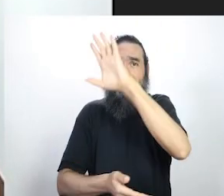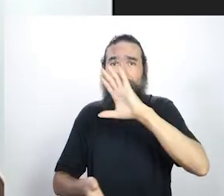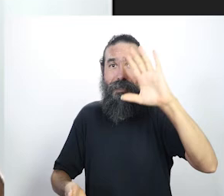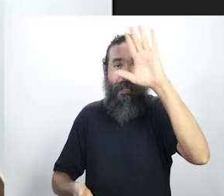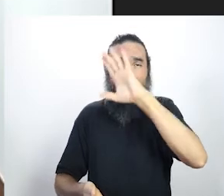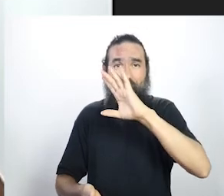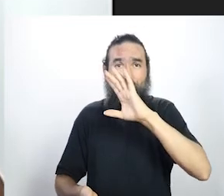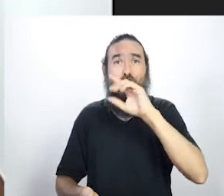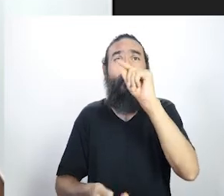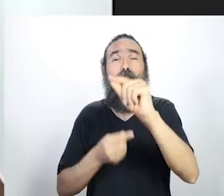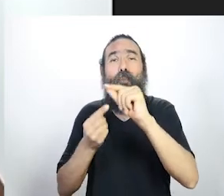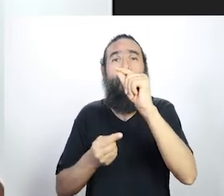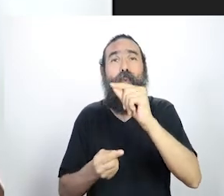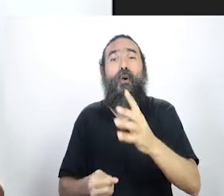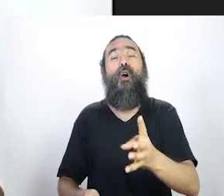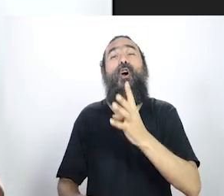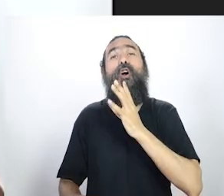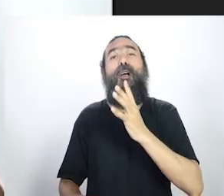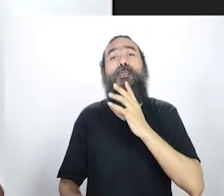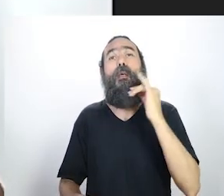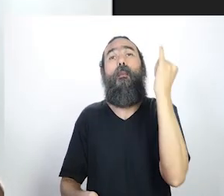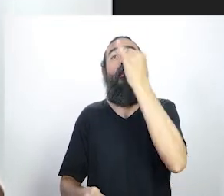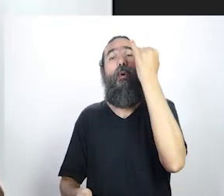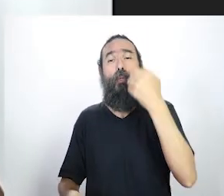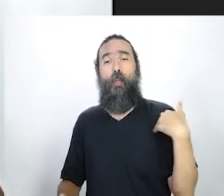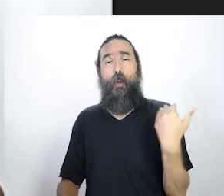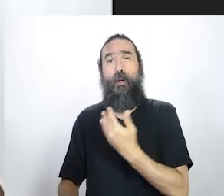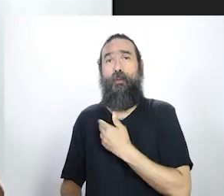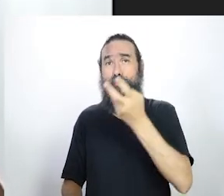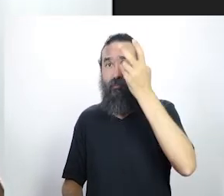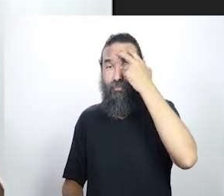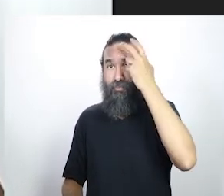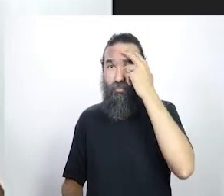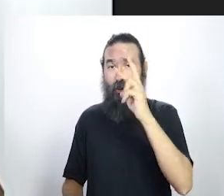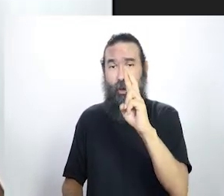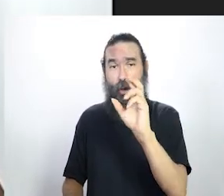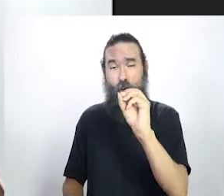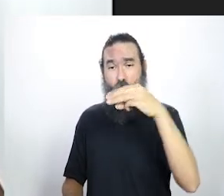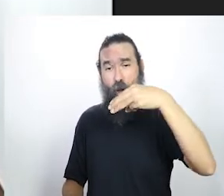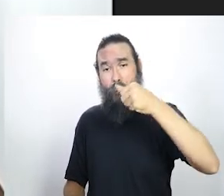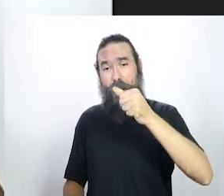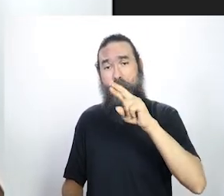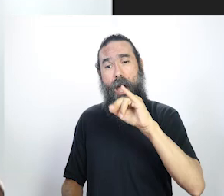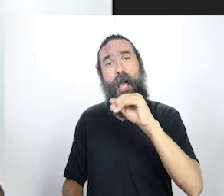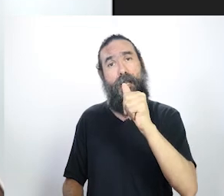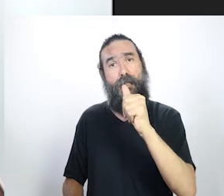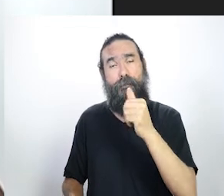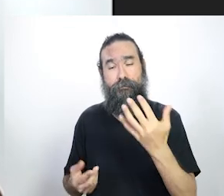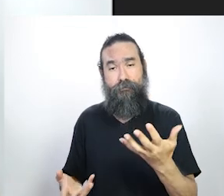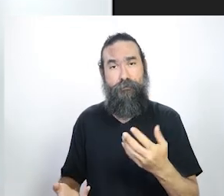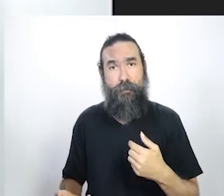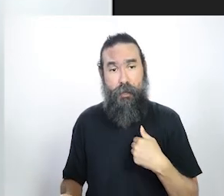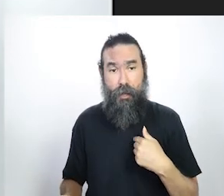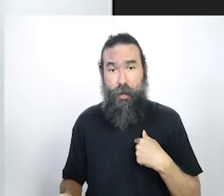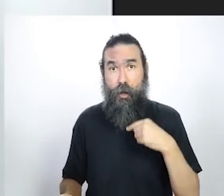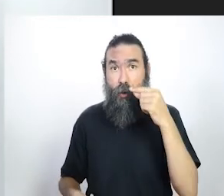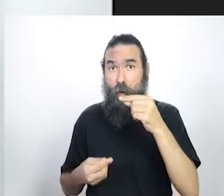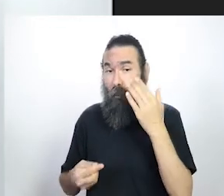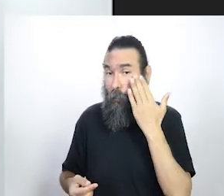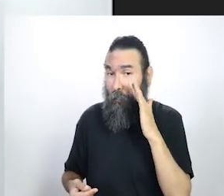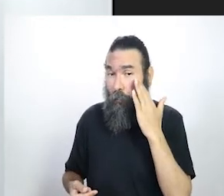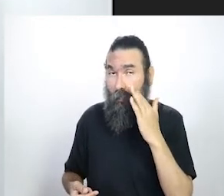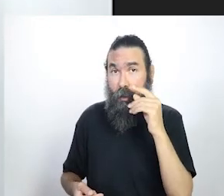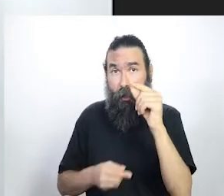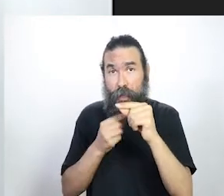gente tem aí, que é representada no encontro de culturas tradicionais. E eu vejo que o Encontro de Culturas